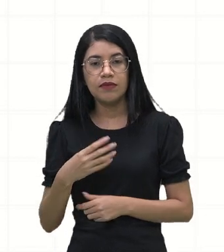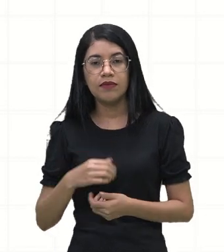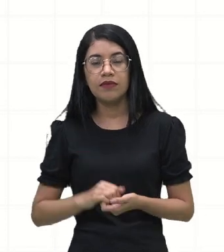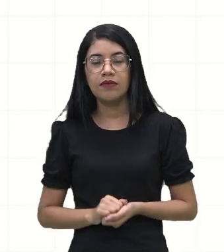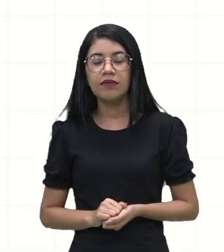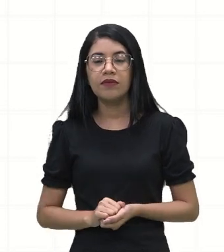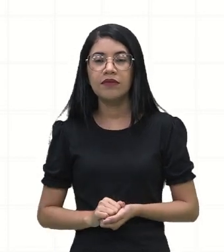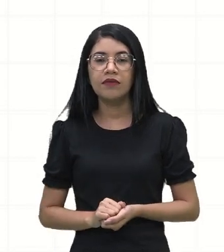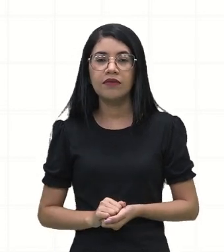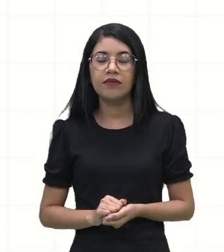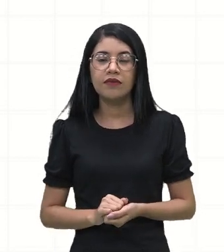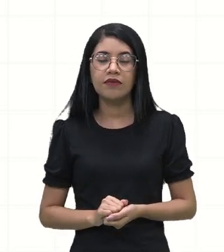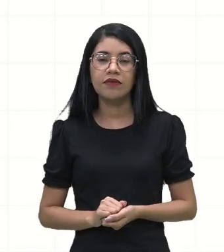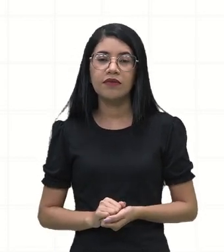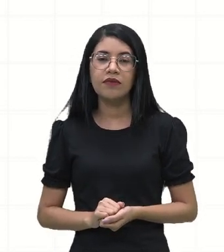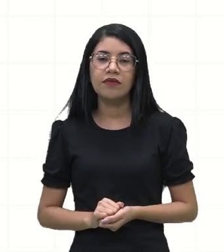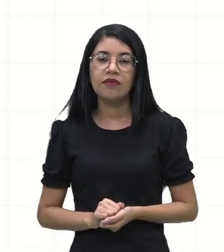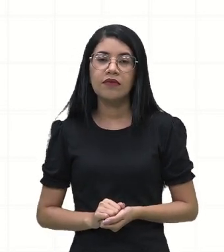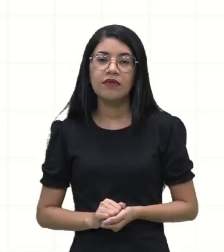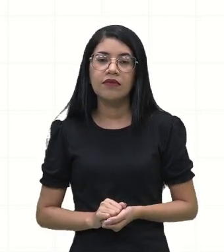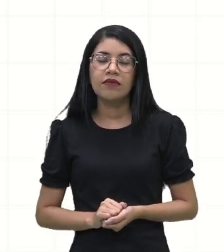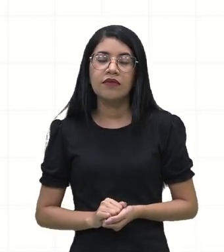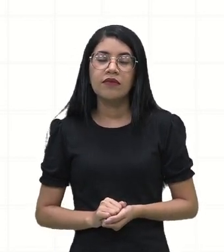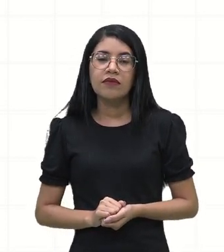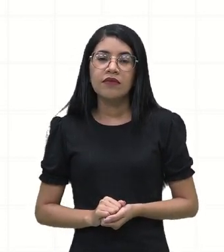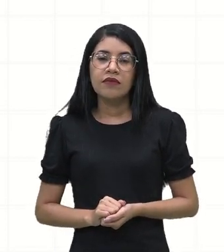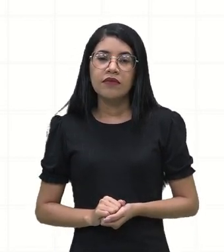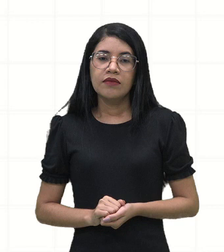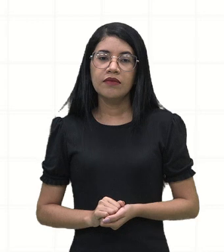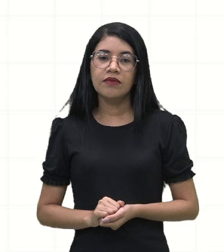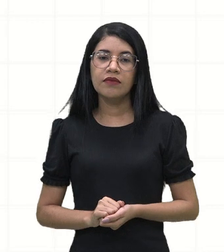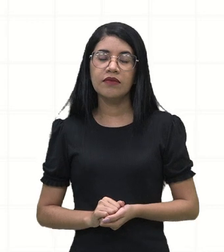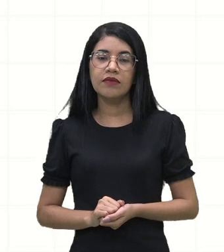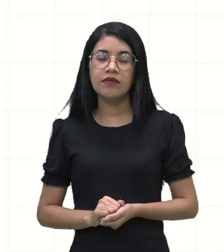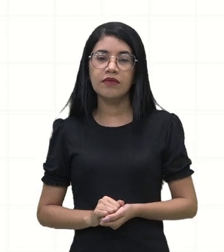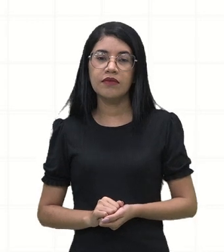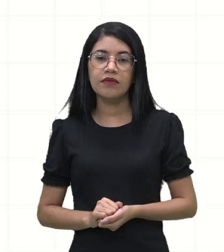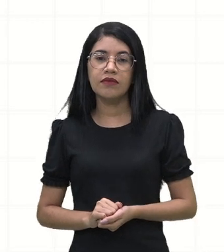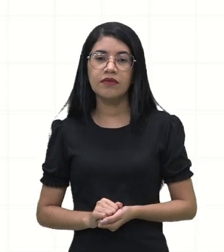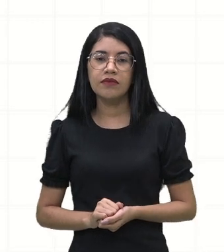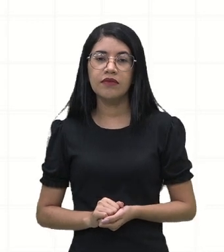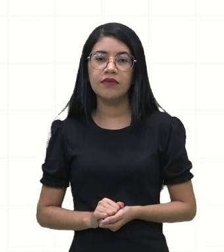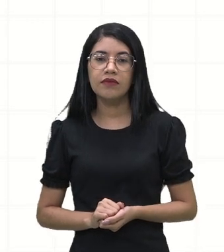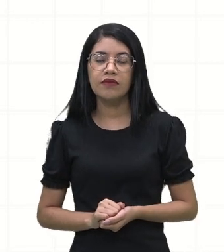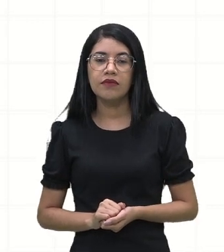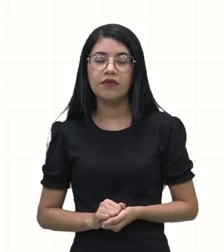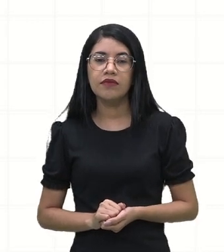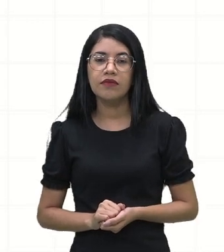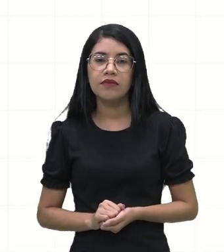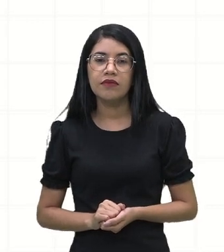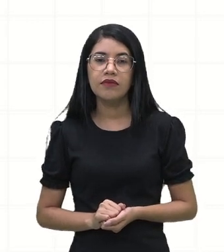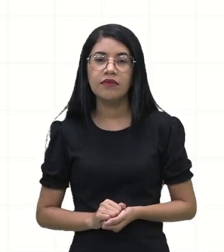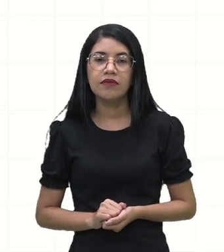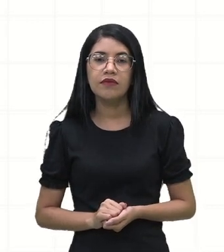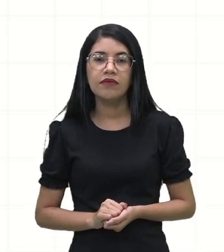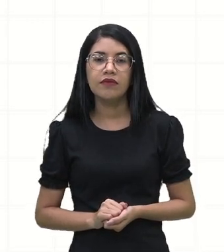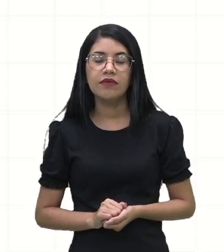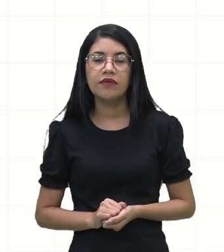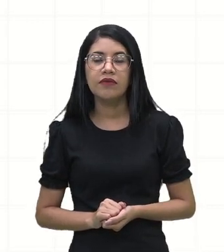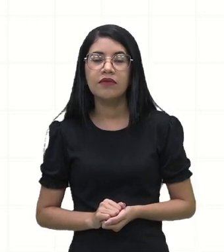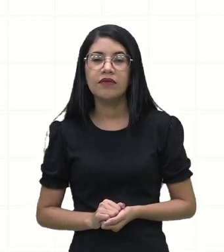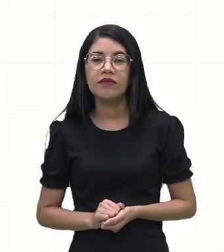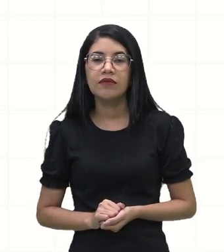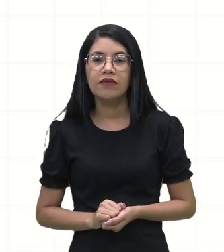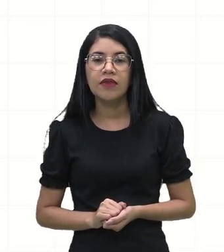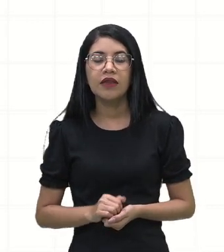Tá? Você tem 14 centésimos, né? Então, você tem aqui o 3 vai multiplicar o 120,